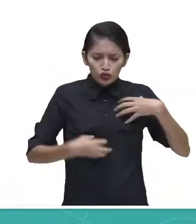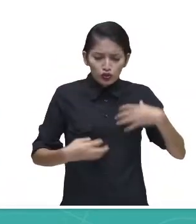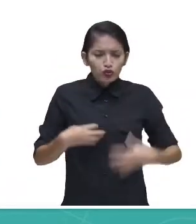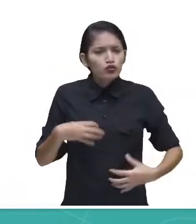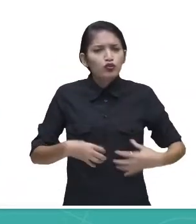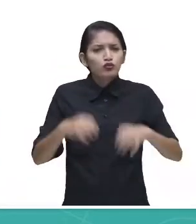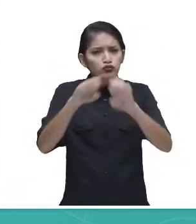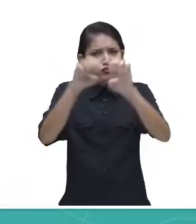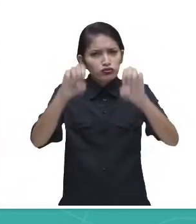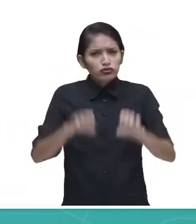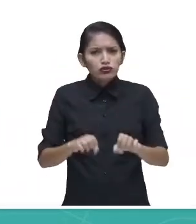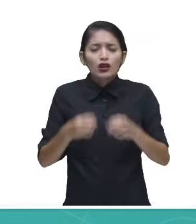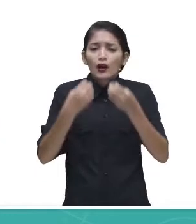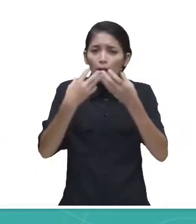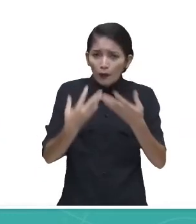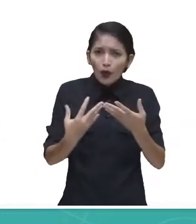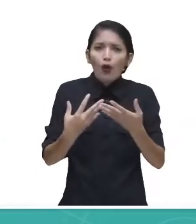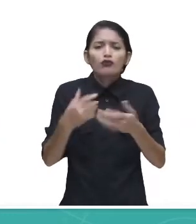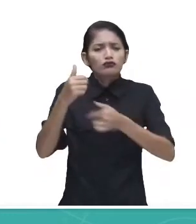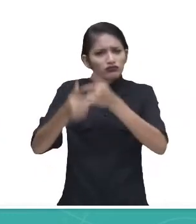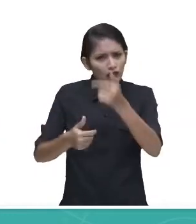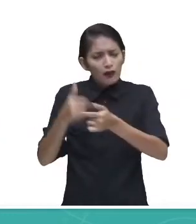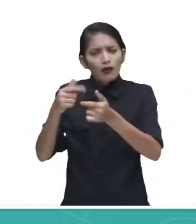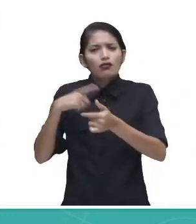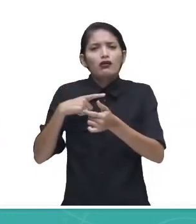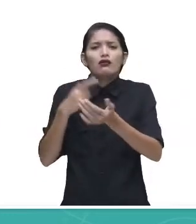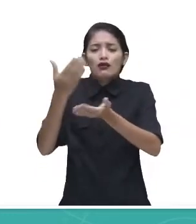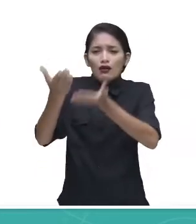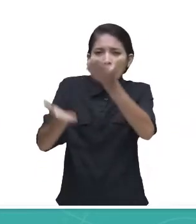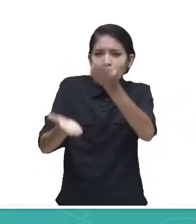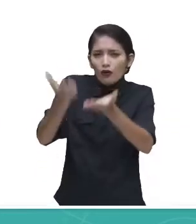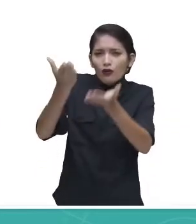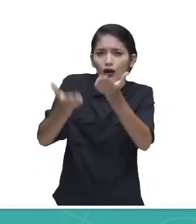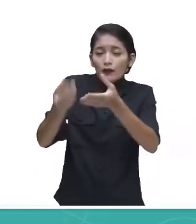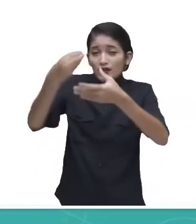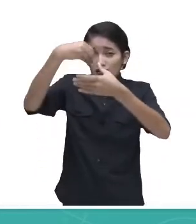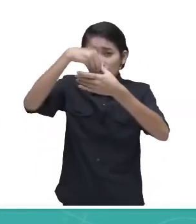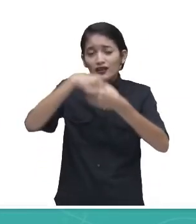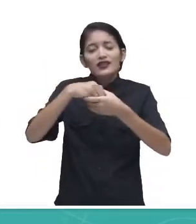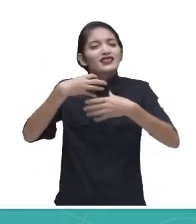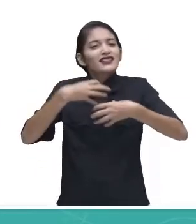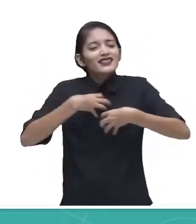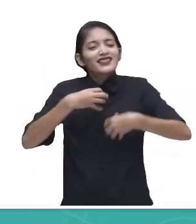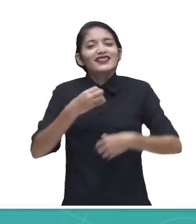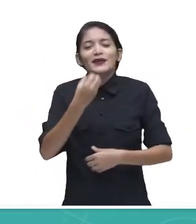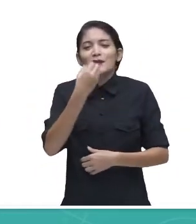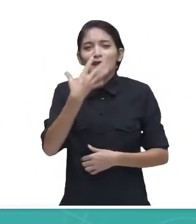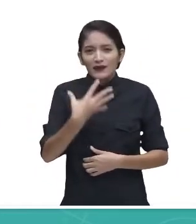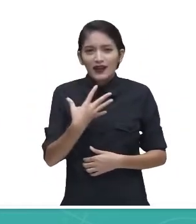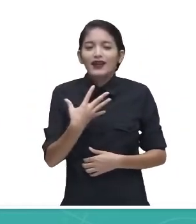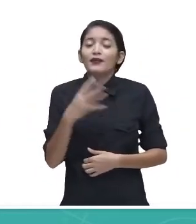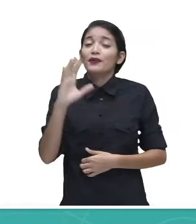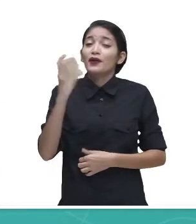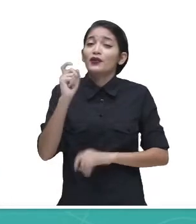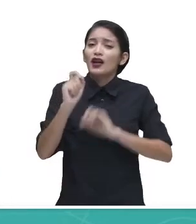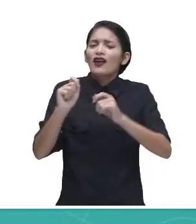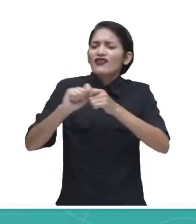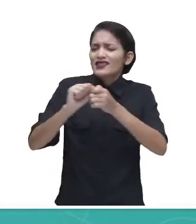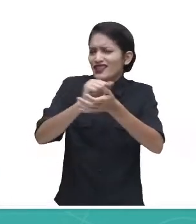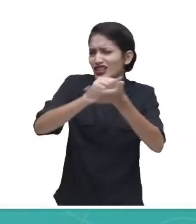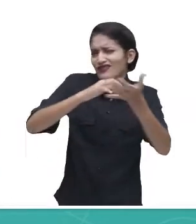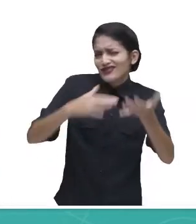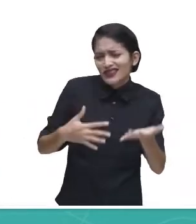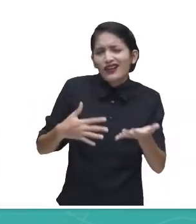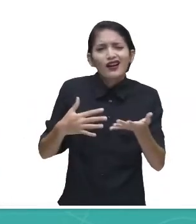sistemas funcionando, você tem um equilíbrio interno, você se sente bem, bem para realizar suas